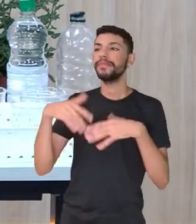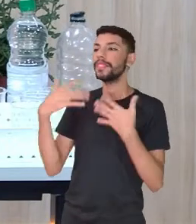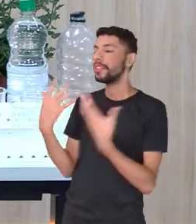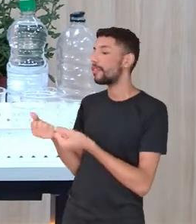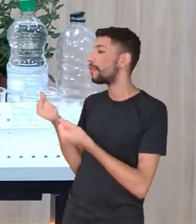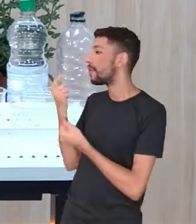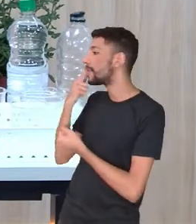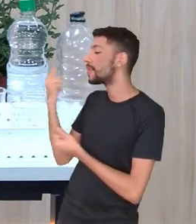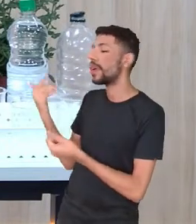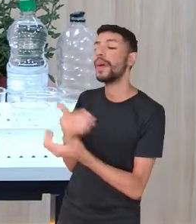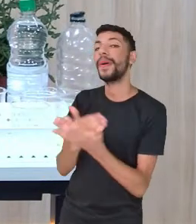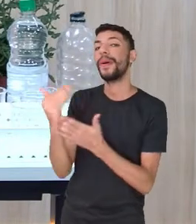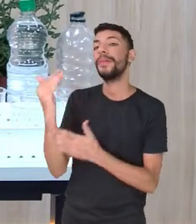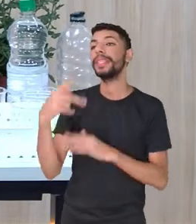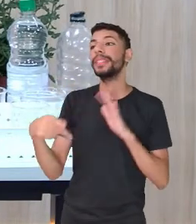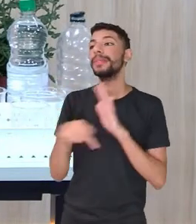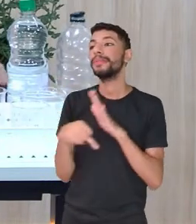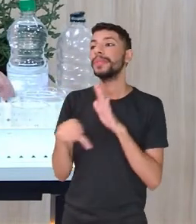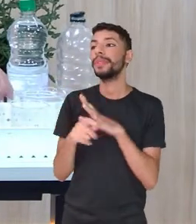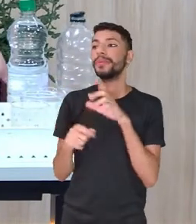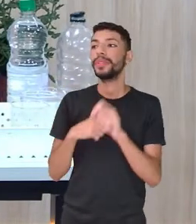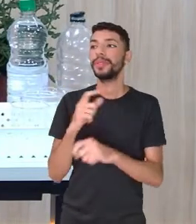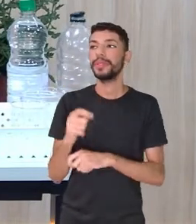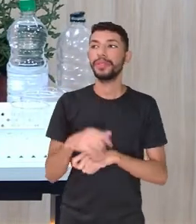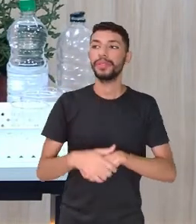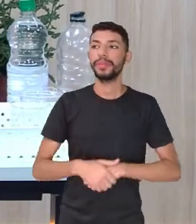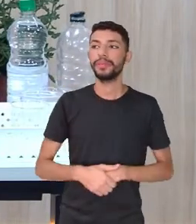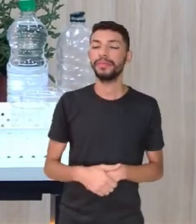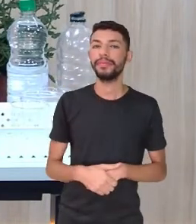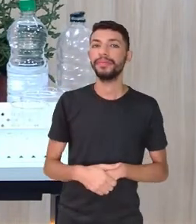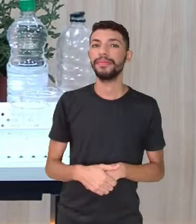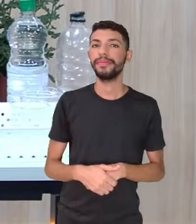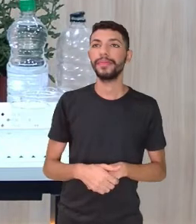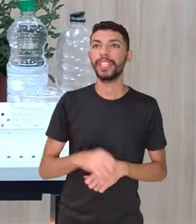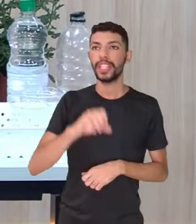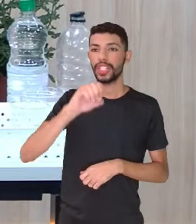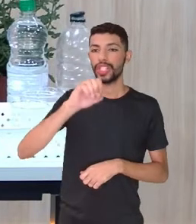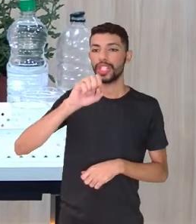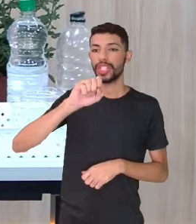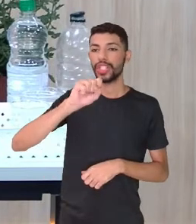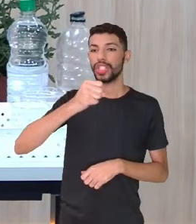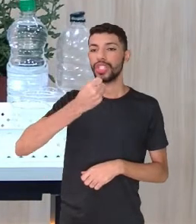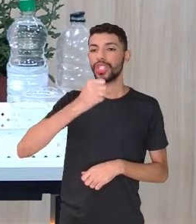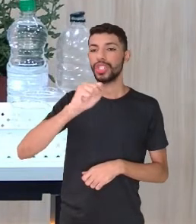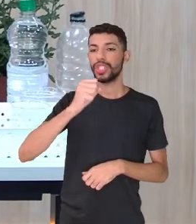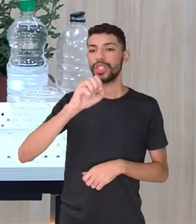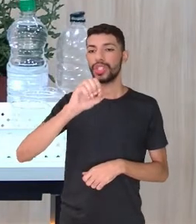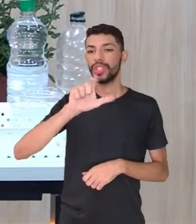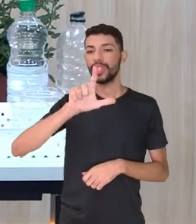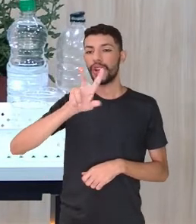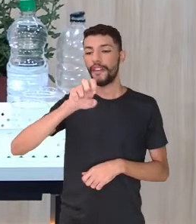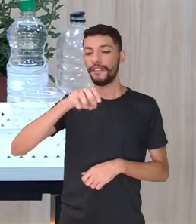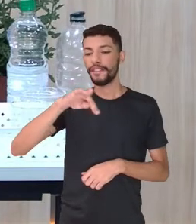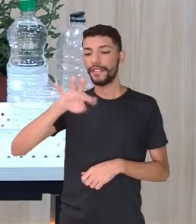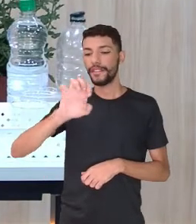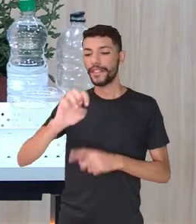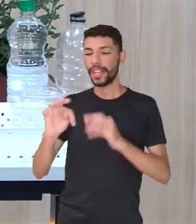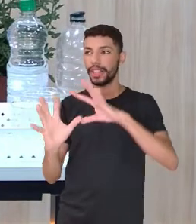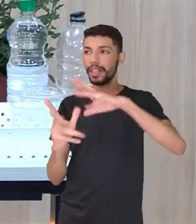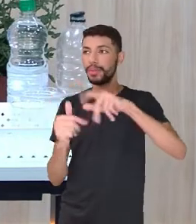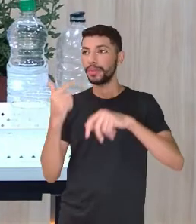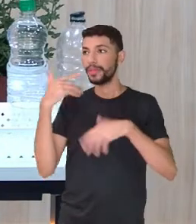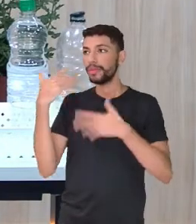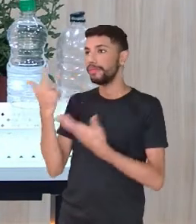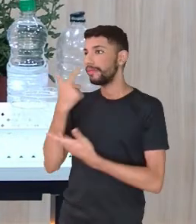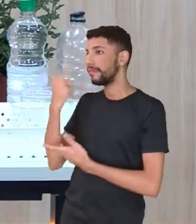começar pela a questão aí de solvente universal. Então aqui eu estou com água,